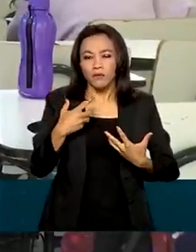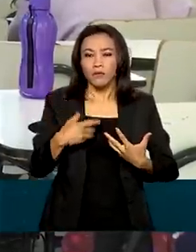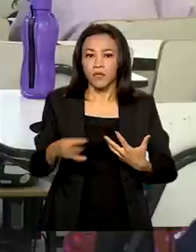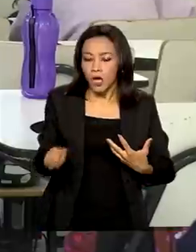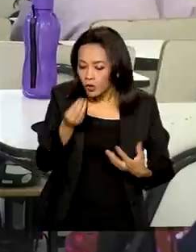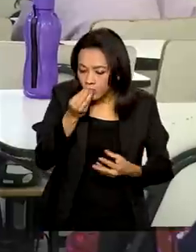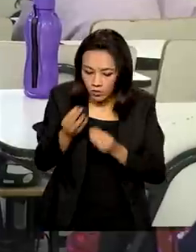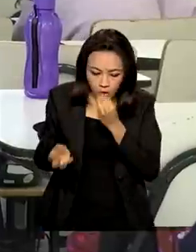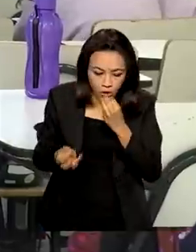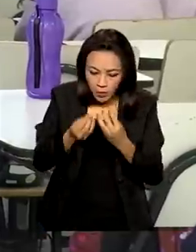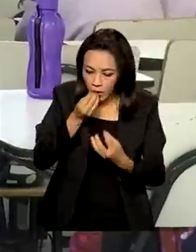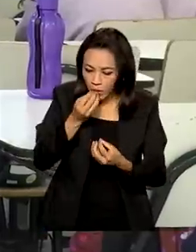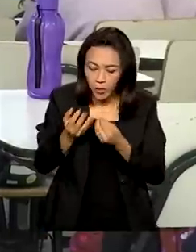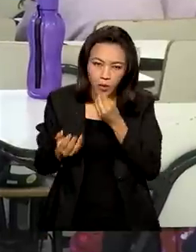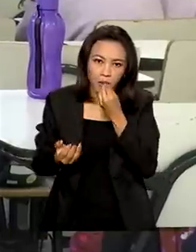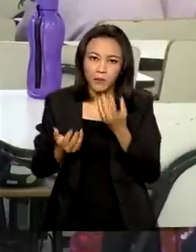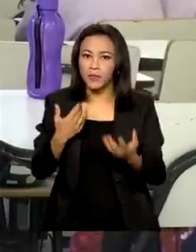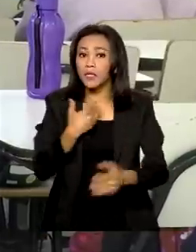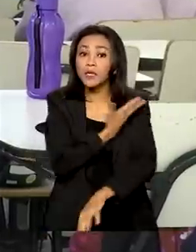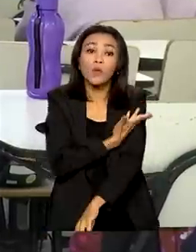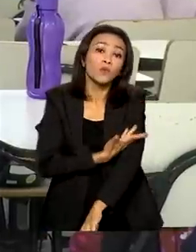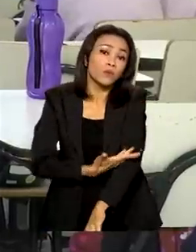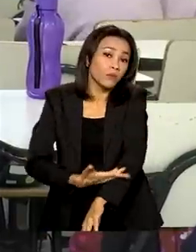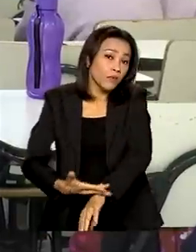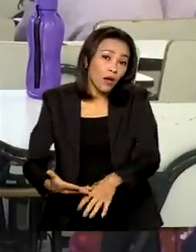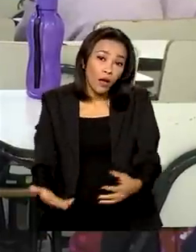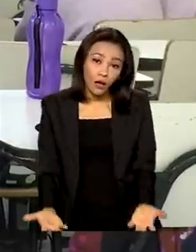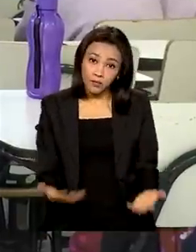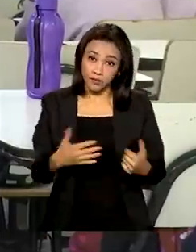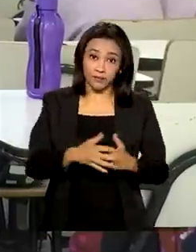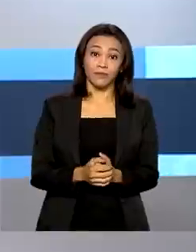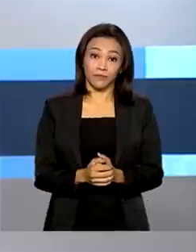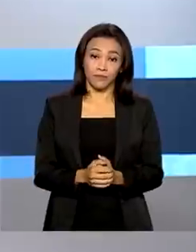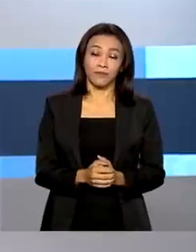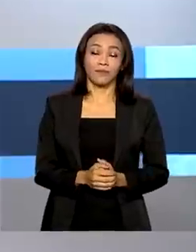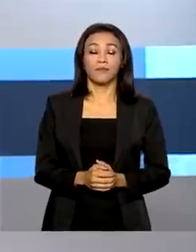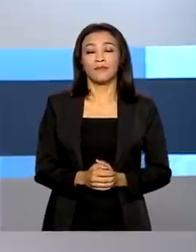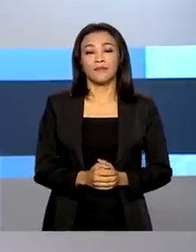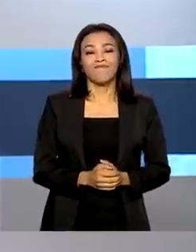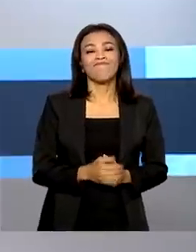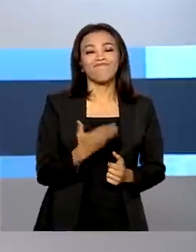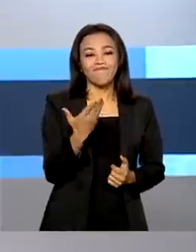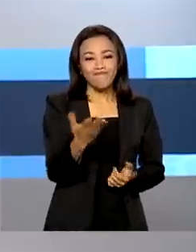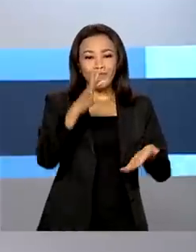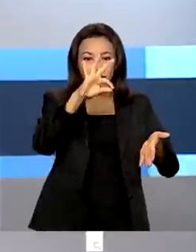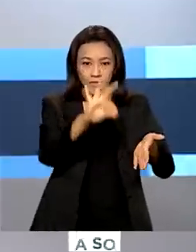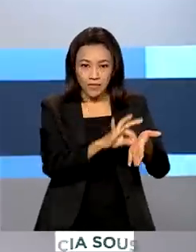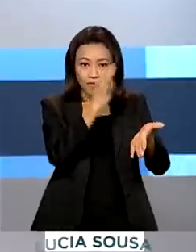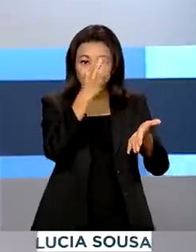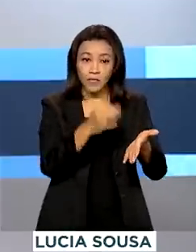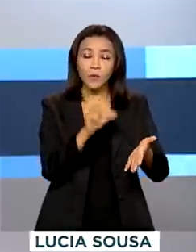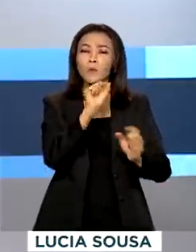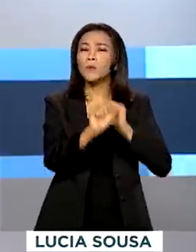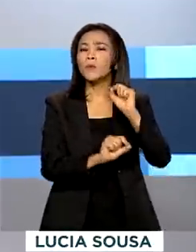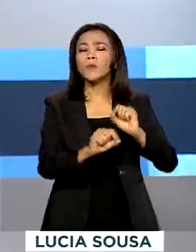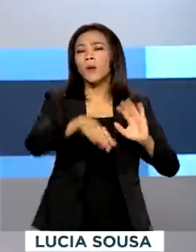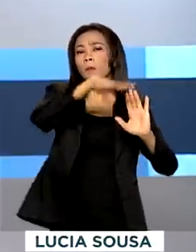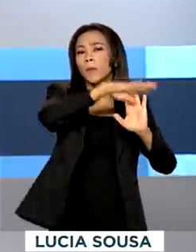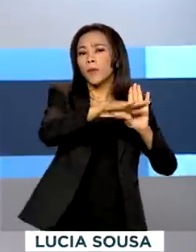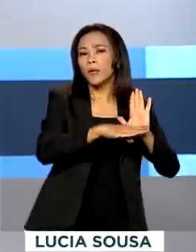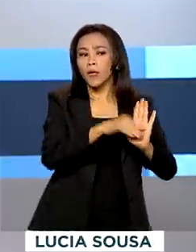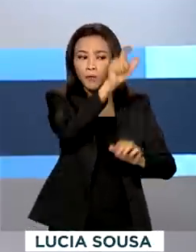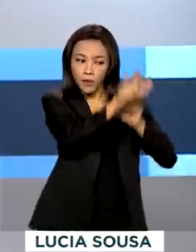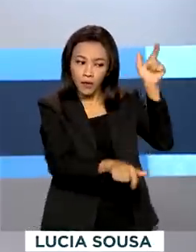comida precisa realmente se acostuma com fato de vai ser uma maratona as inscrições do programa futura